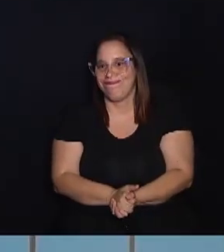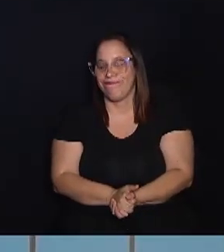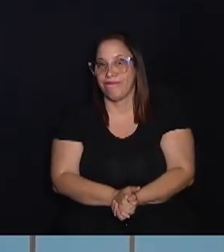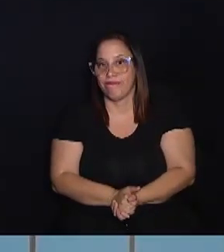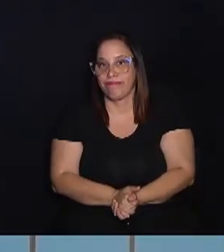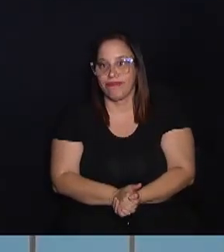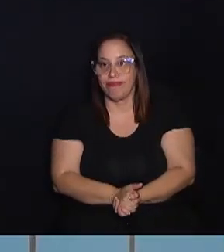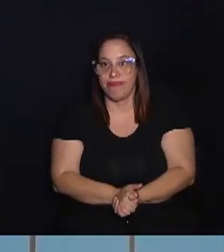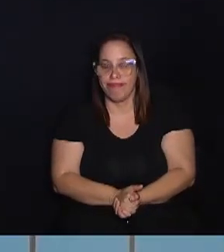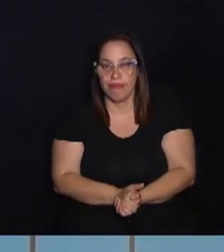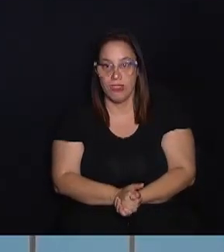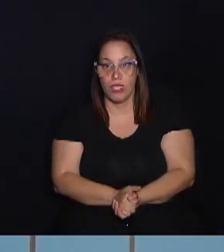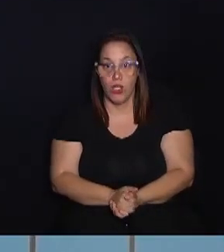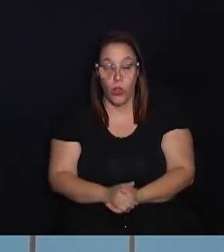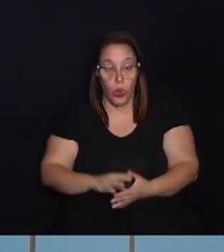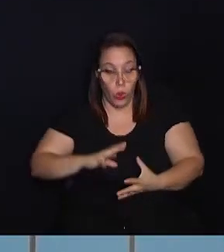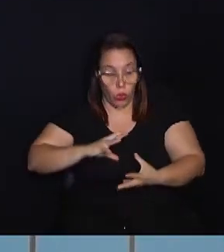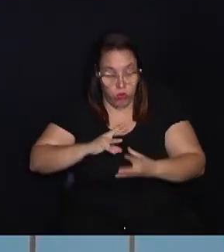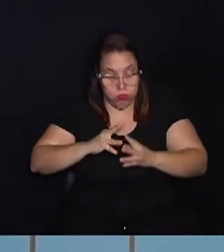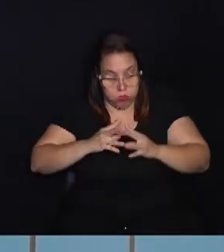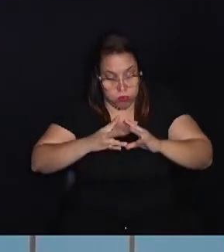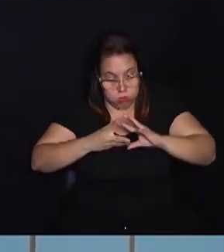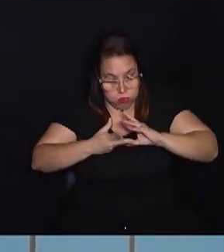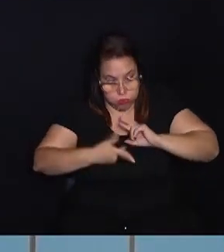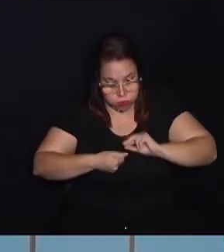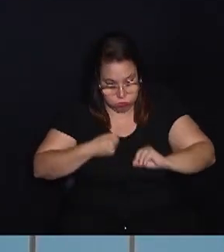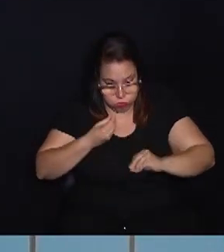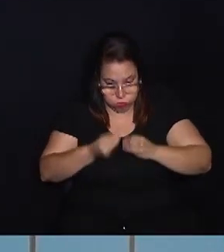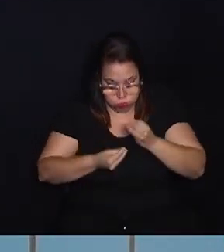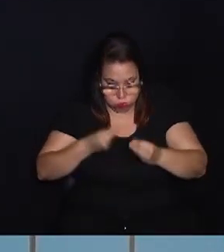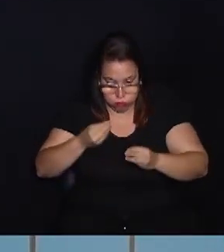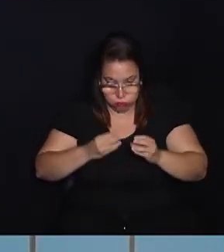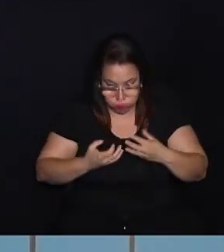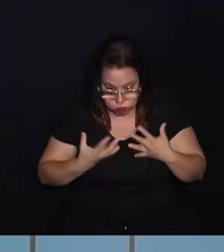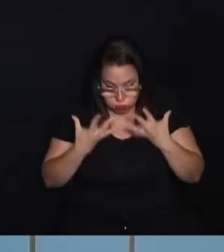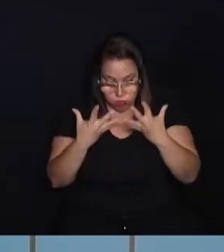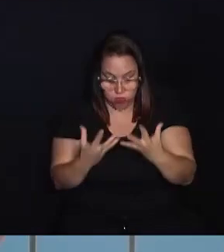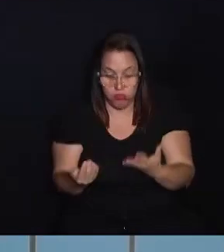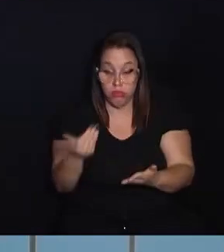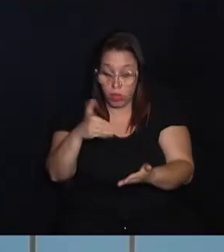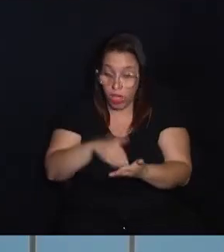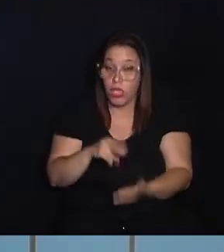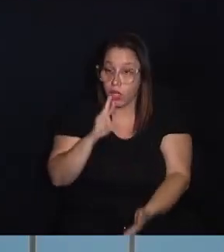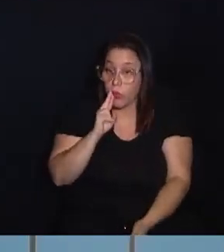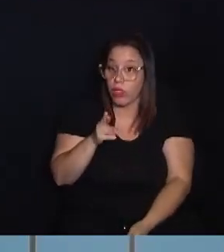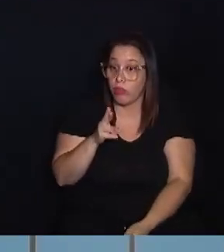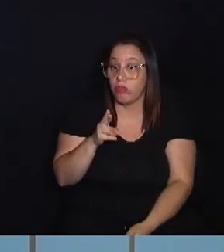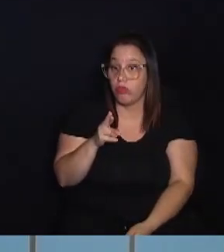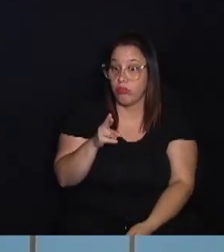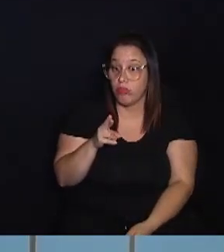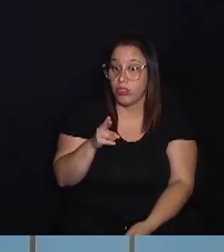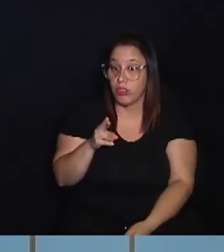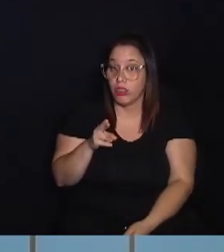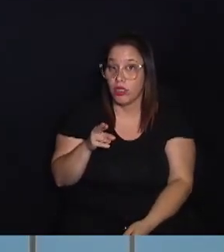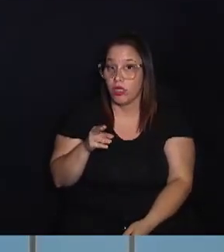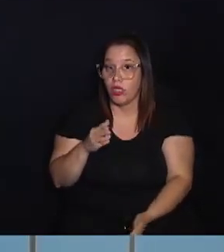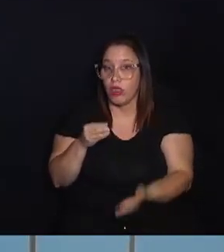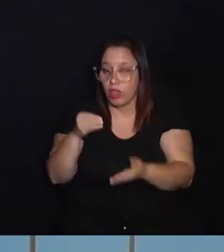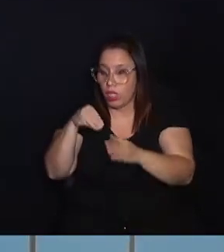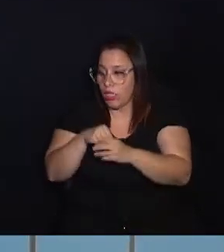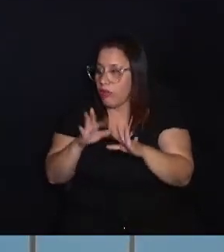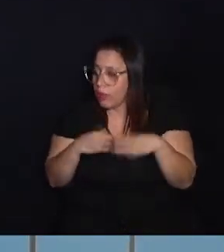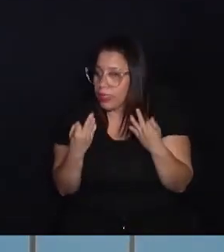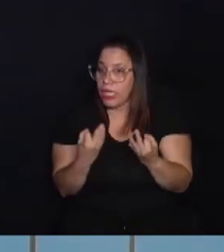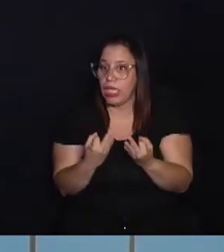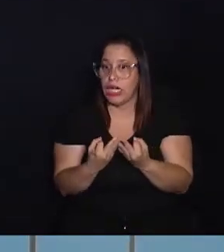assim, a espiritualidade já tem vários artigos que mostram que ela traz resultado na prevenção, dentro das